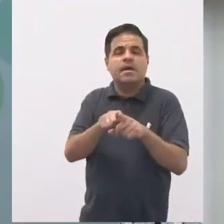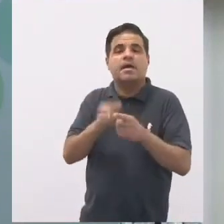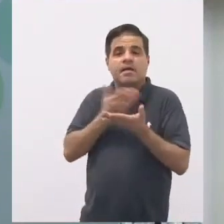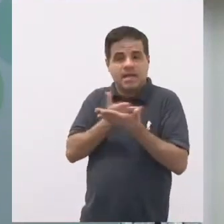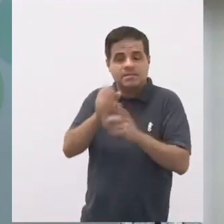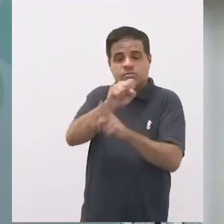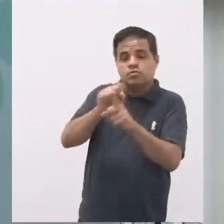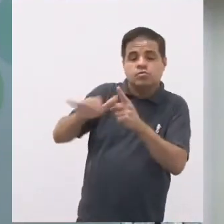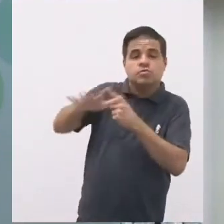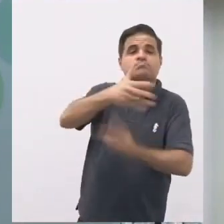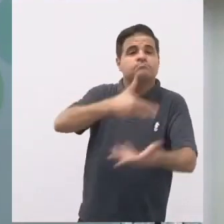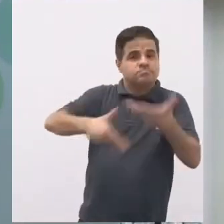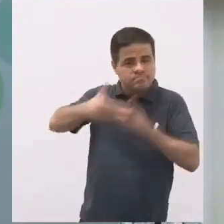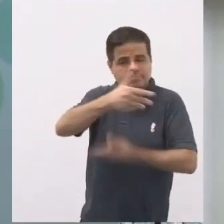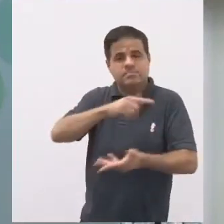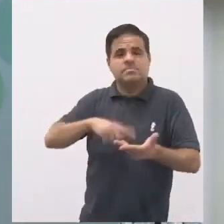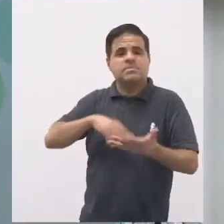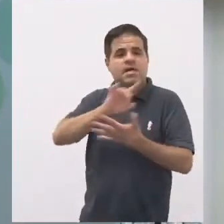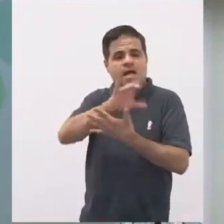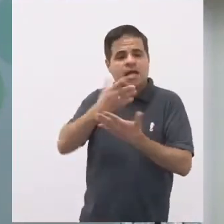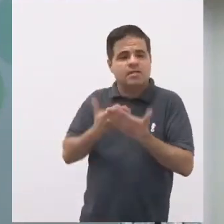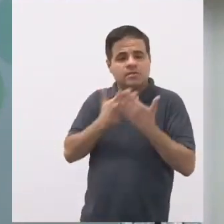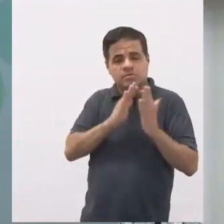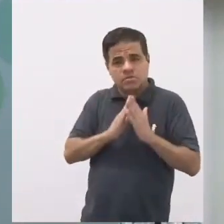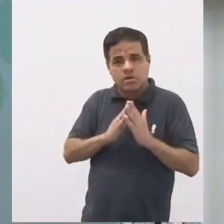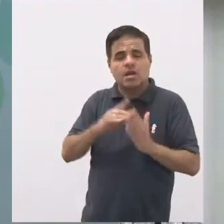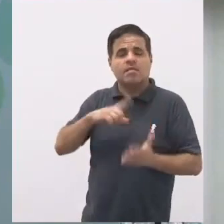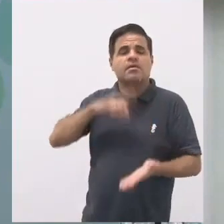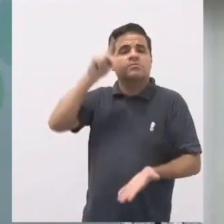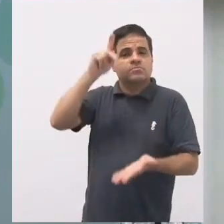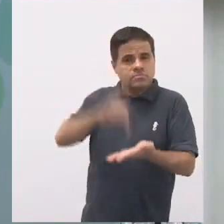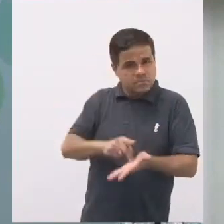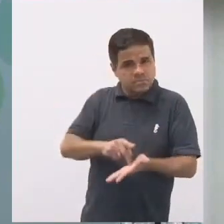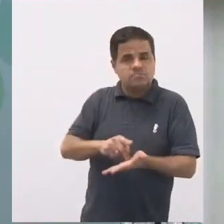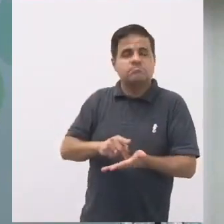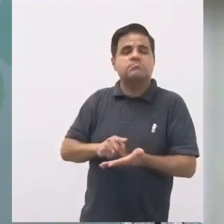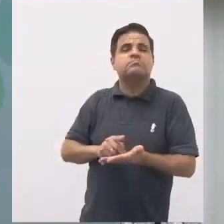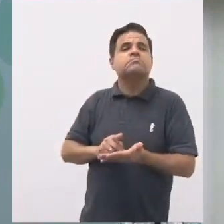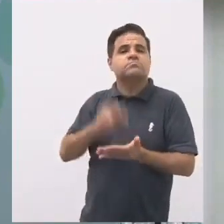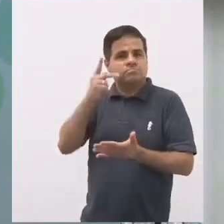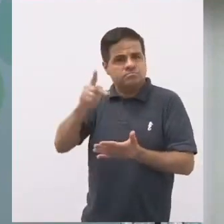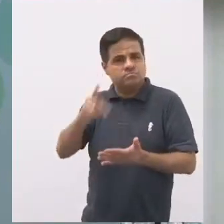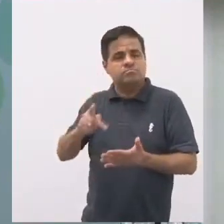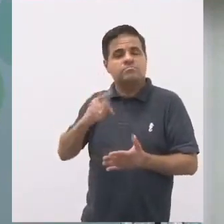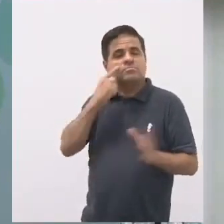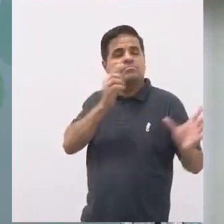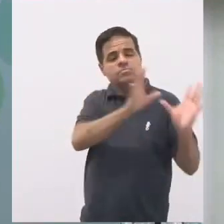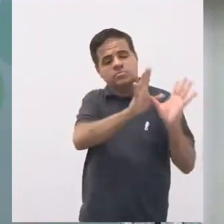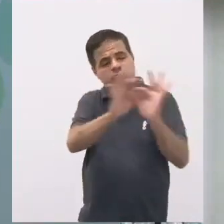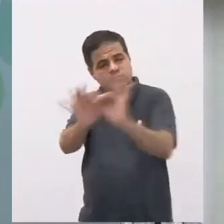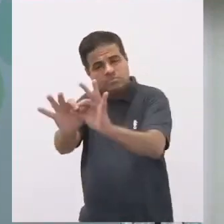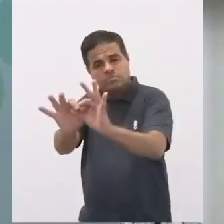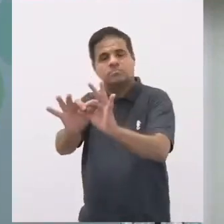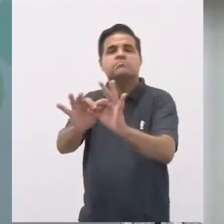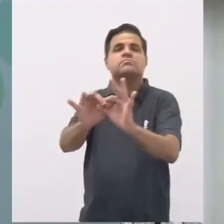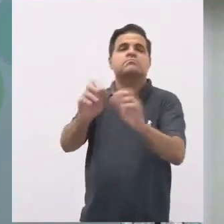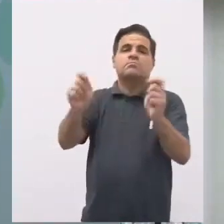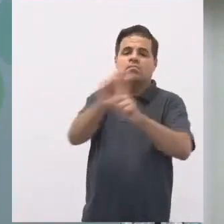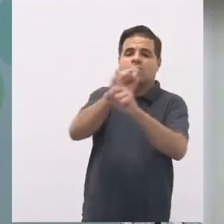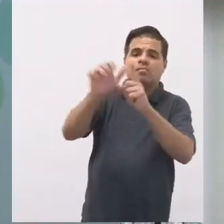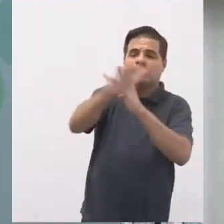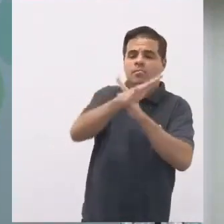essa socialização, mesmo tendo cada escola a sua realidade, cada escola tendo o seu contexto, né? Seja ele